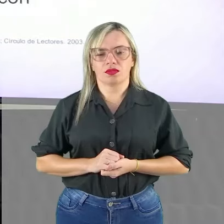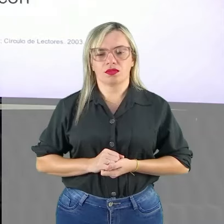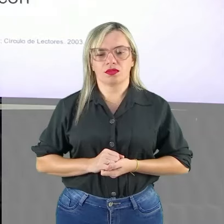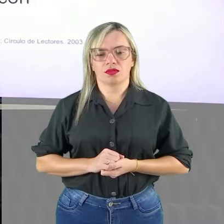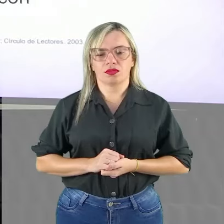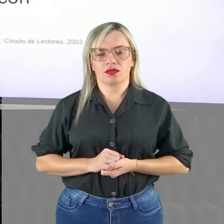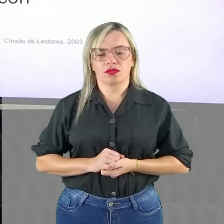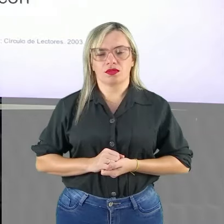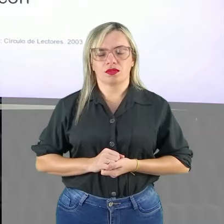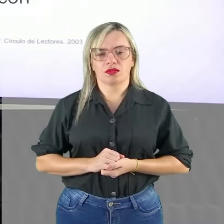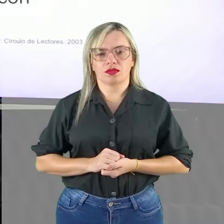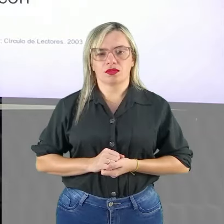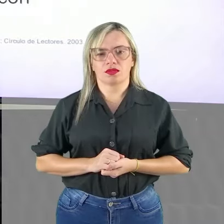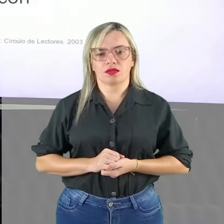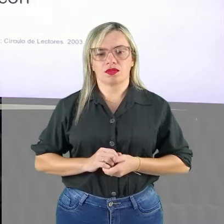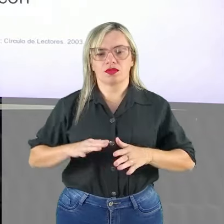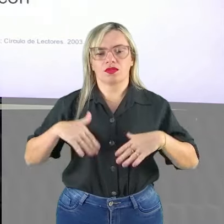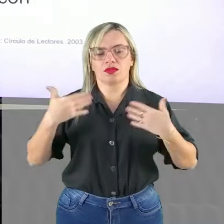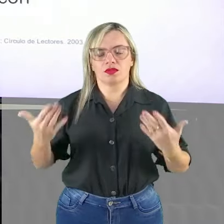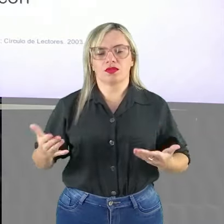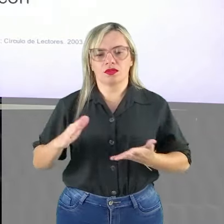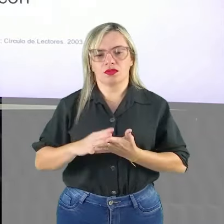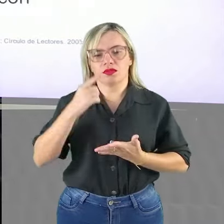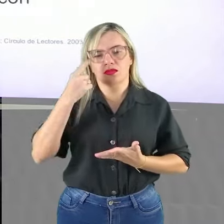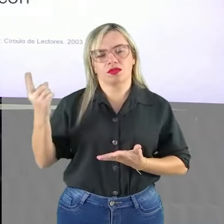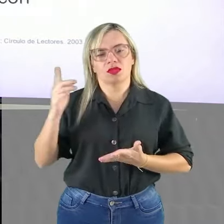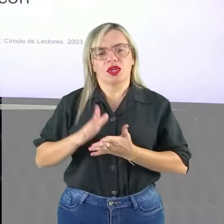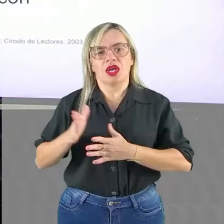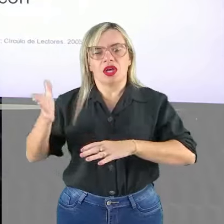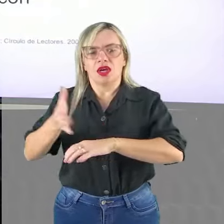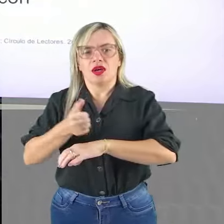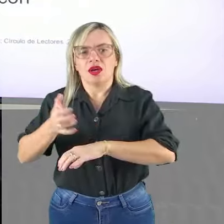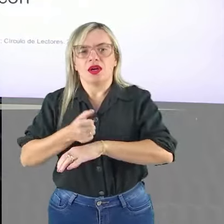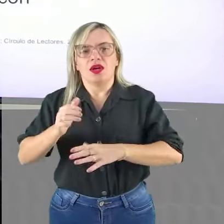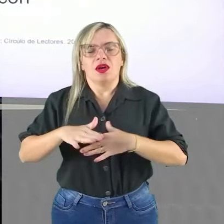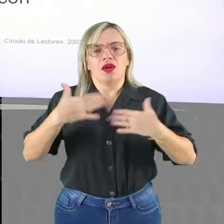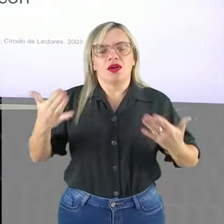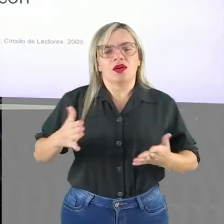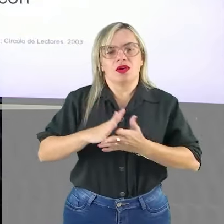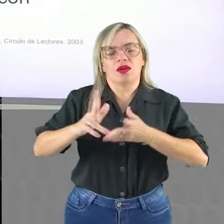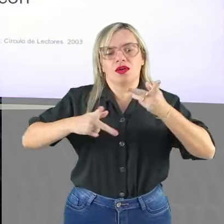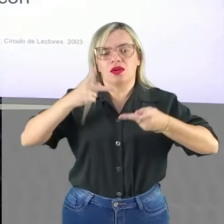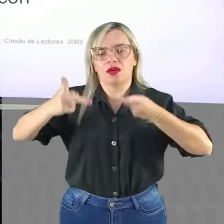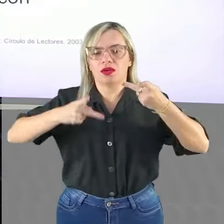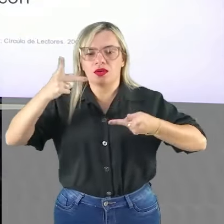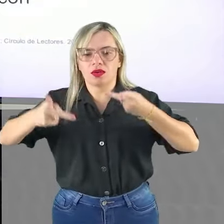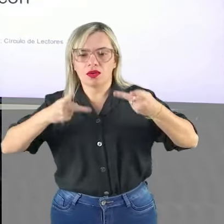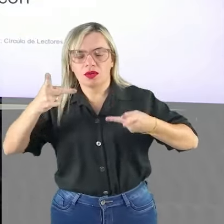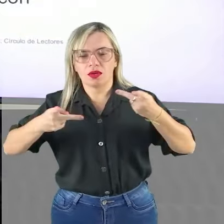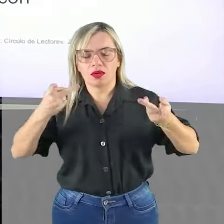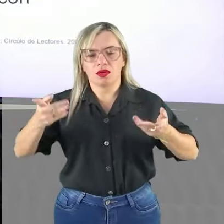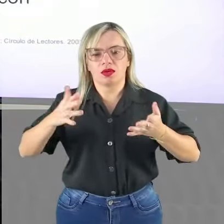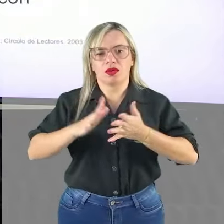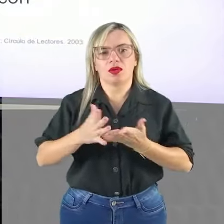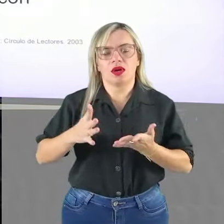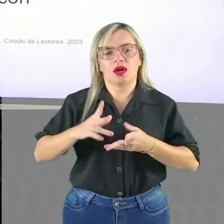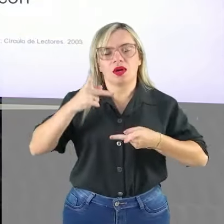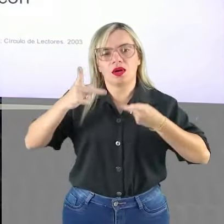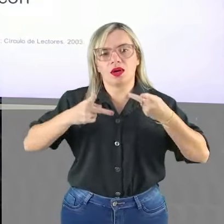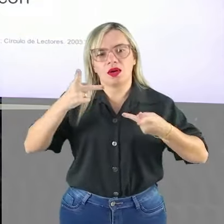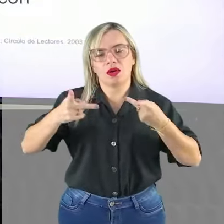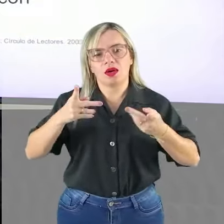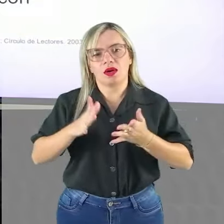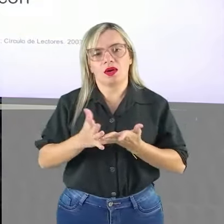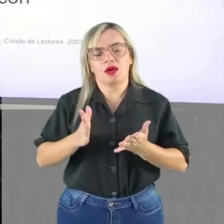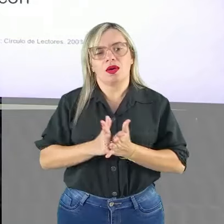la literatura então e eles me chamavam né me diziam com esse tom tão peculiar